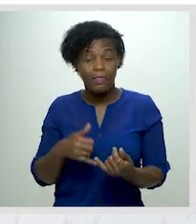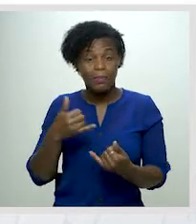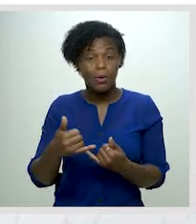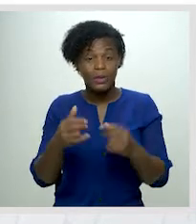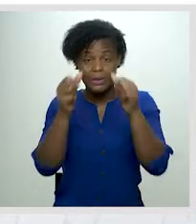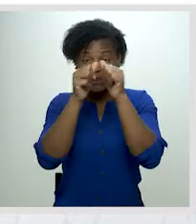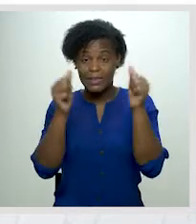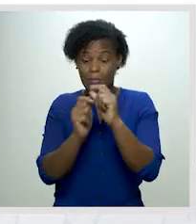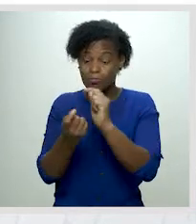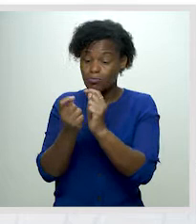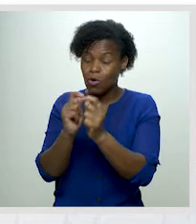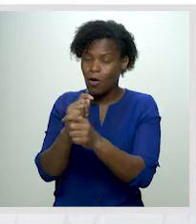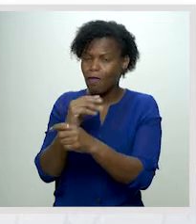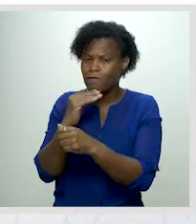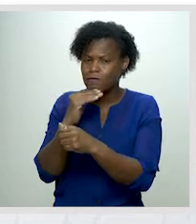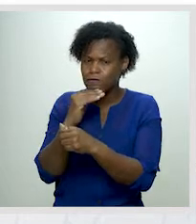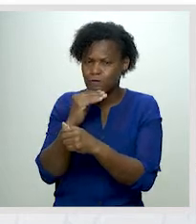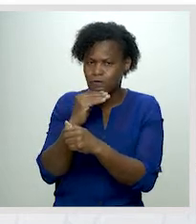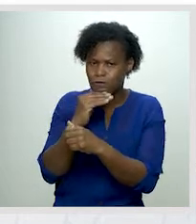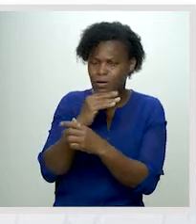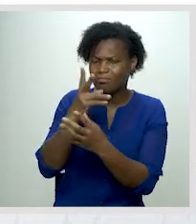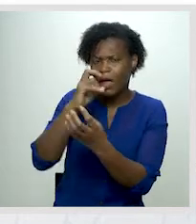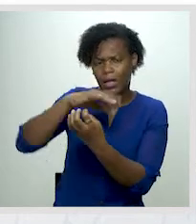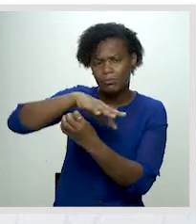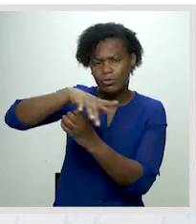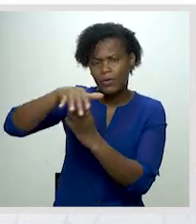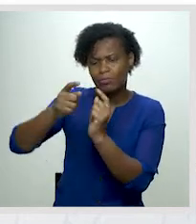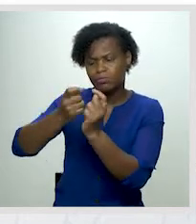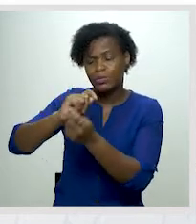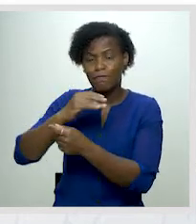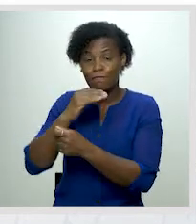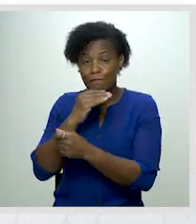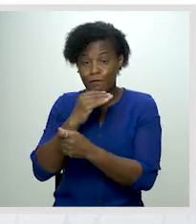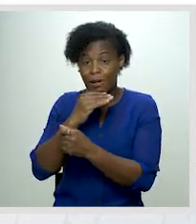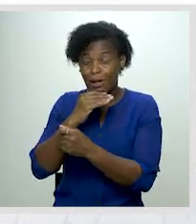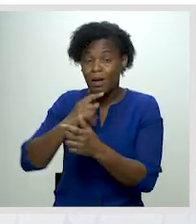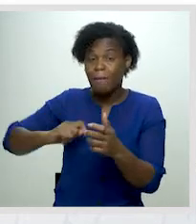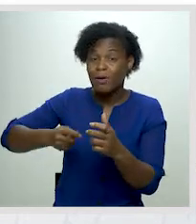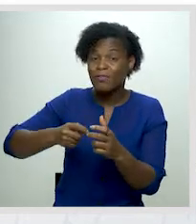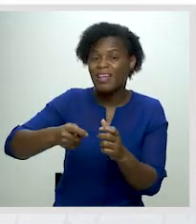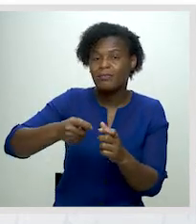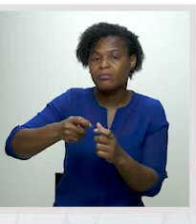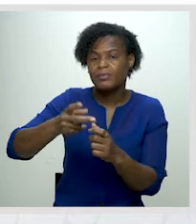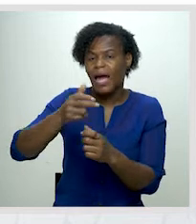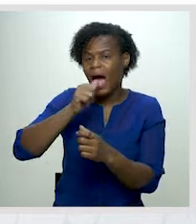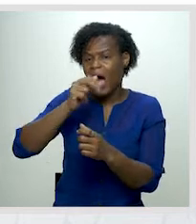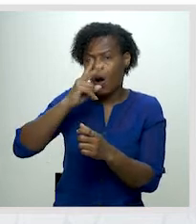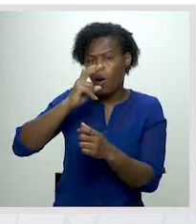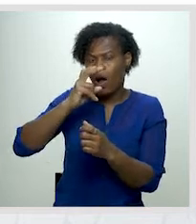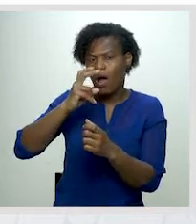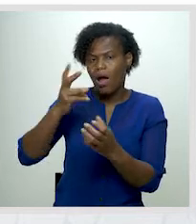um sistema de refrigeração arrefece a atmosfera, provocando a condensação do vapor de